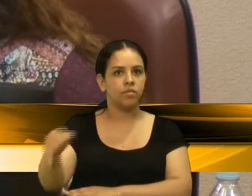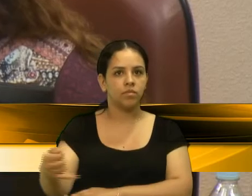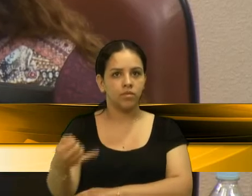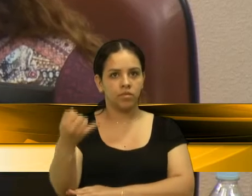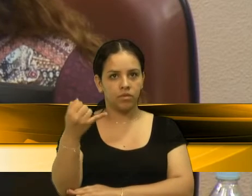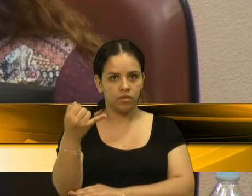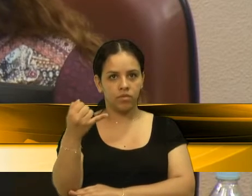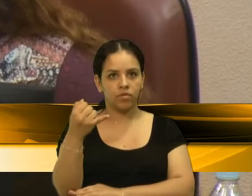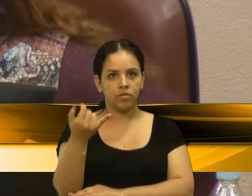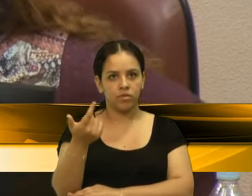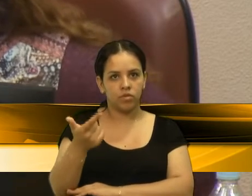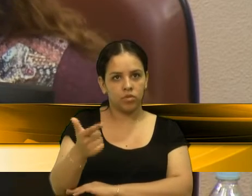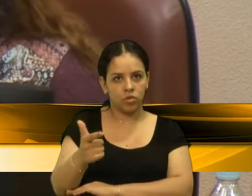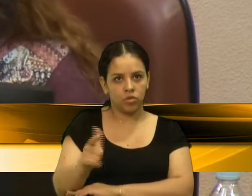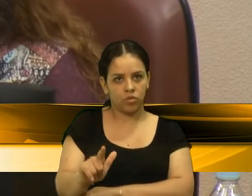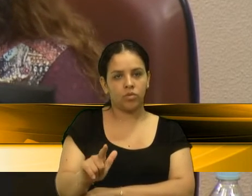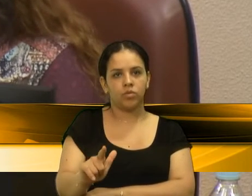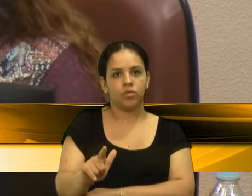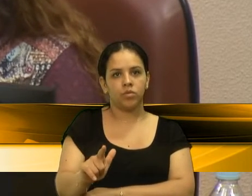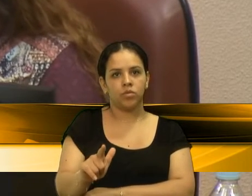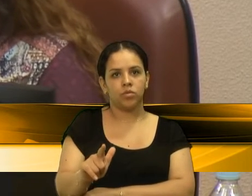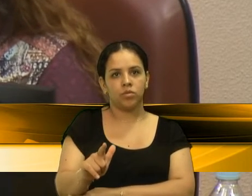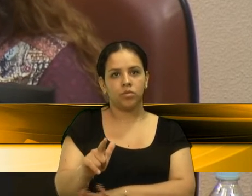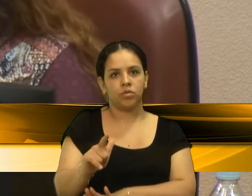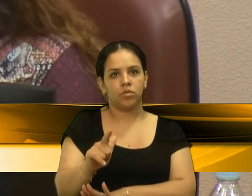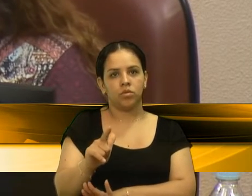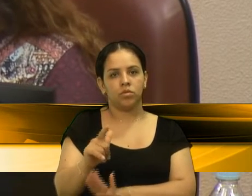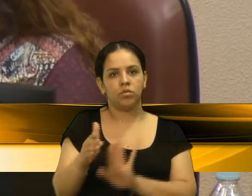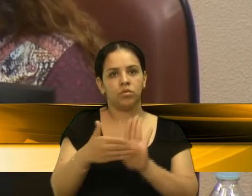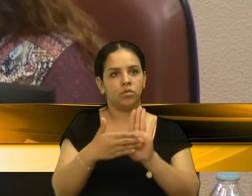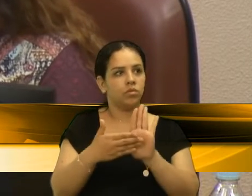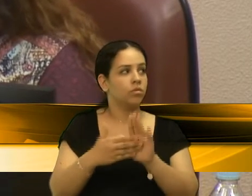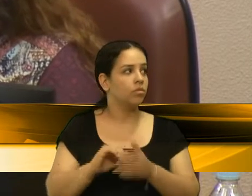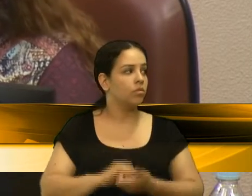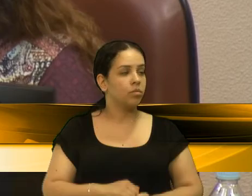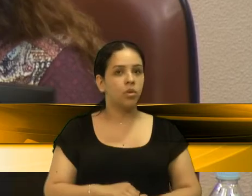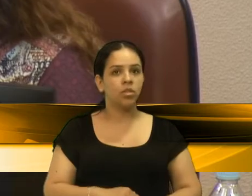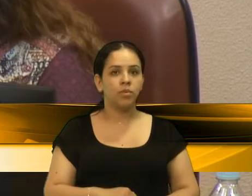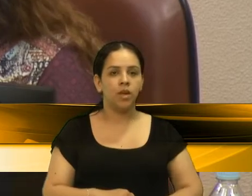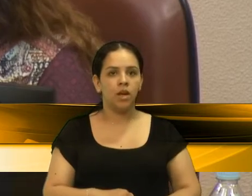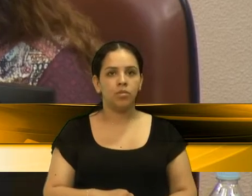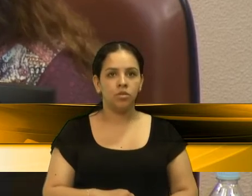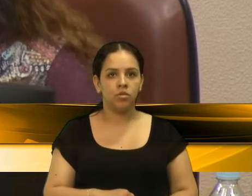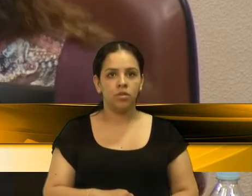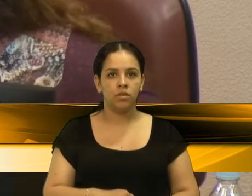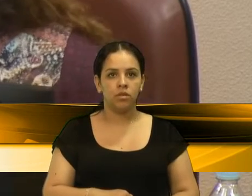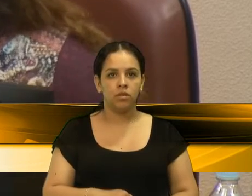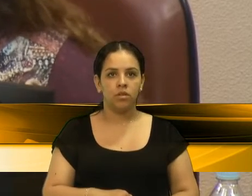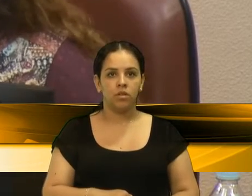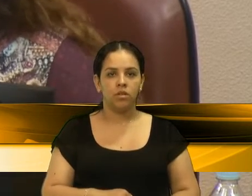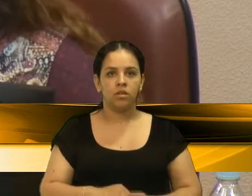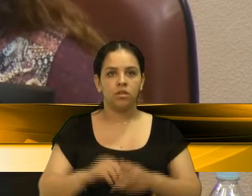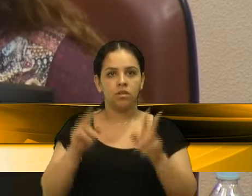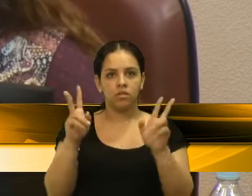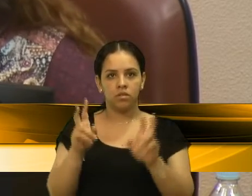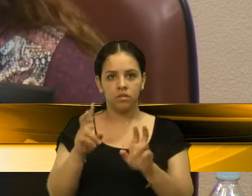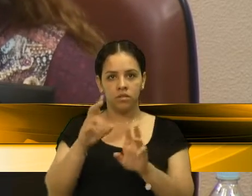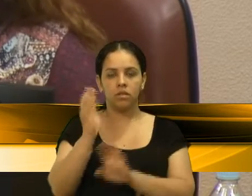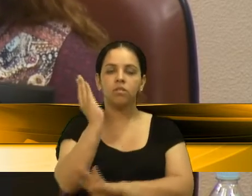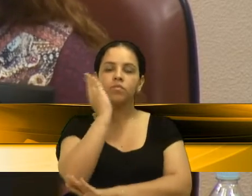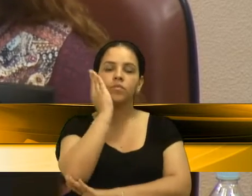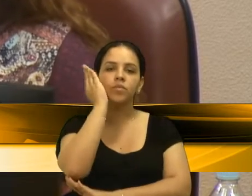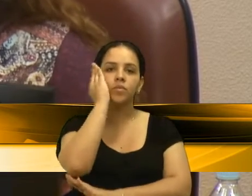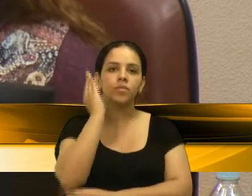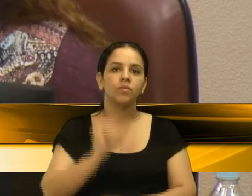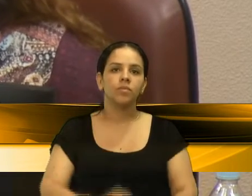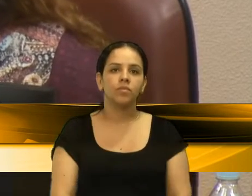oportunidade, renovamos nossos sinceros protestos de estima e apreço. Respeitosamente, Cássia Andrea Azevedo